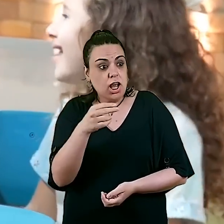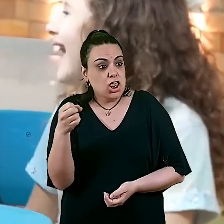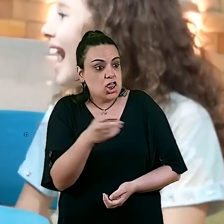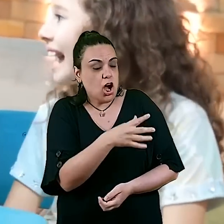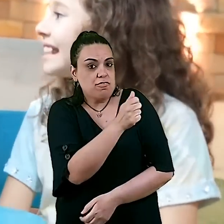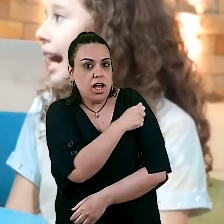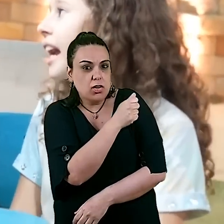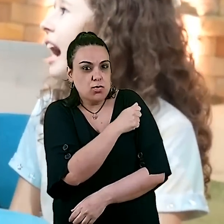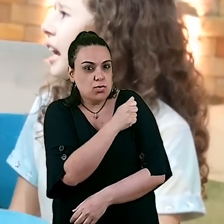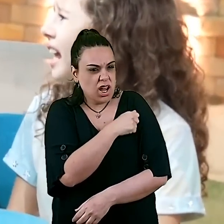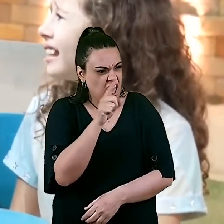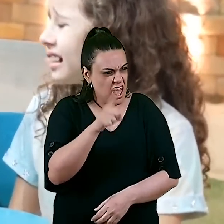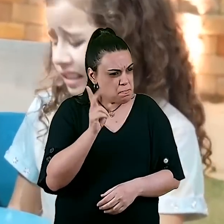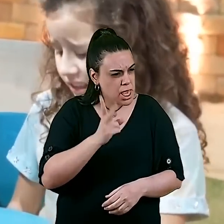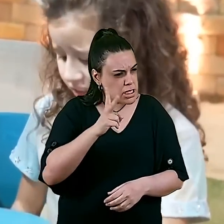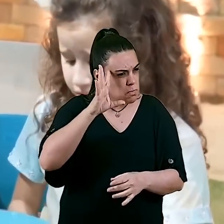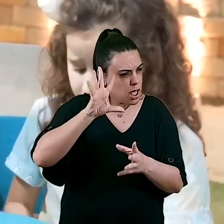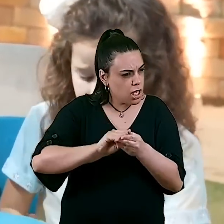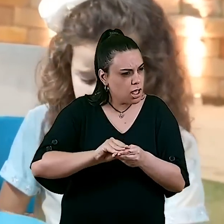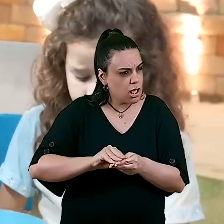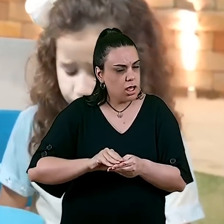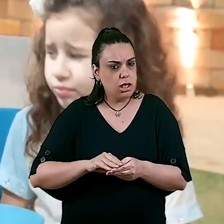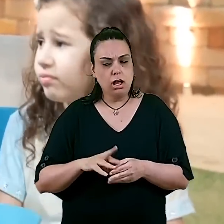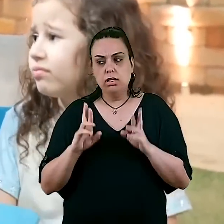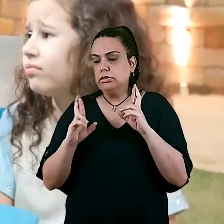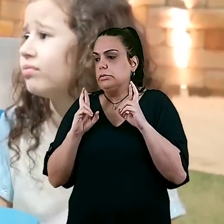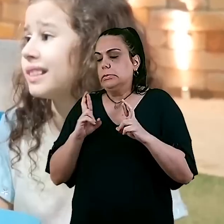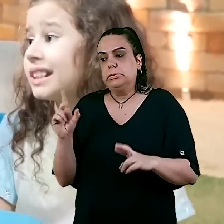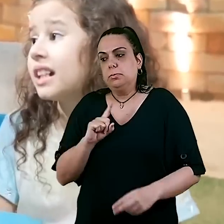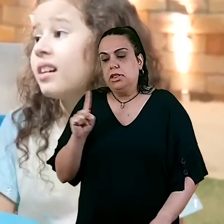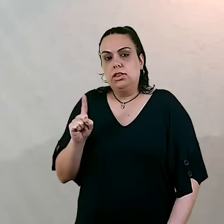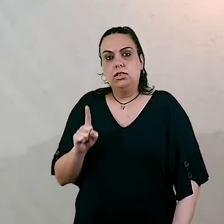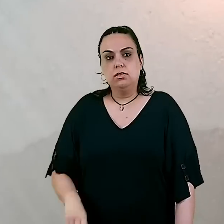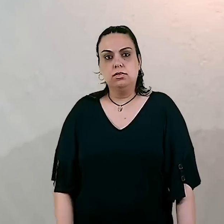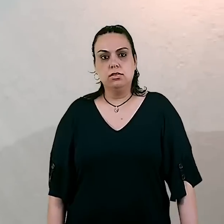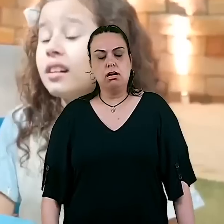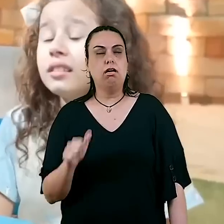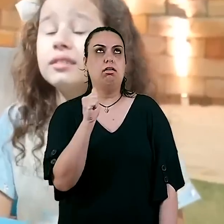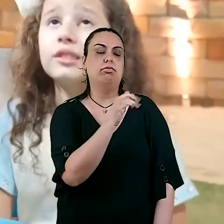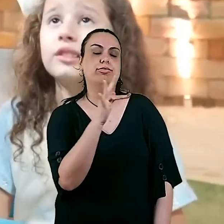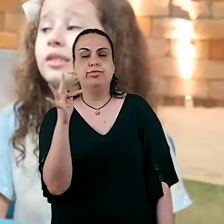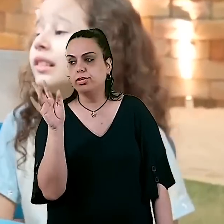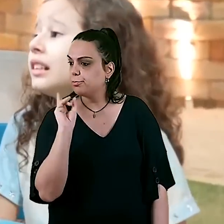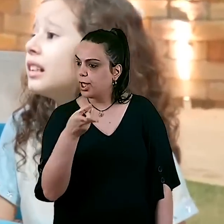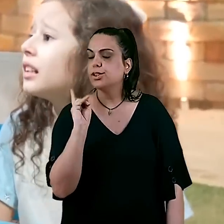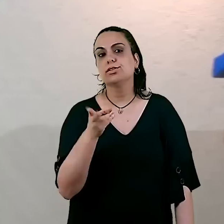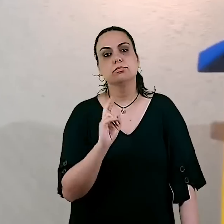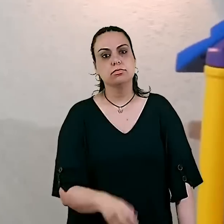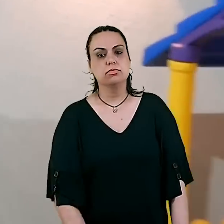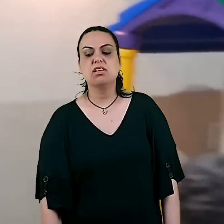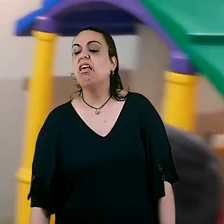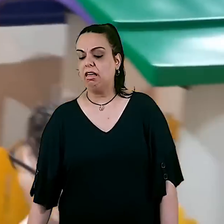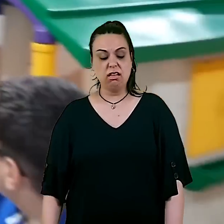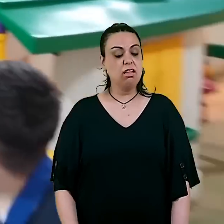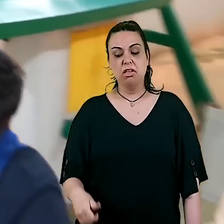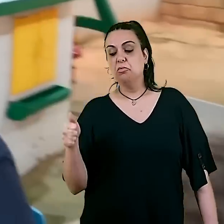vai chegar. Será que é aquela? Tomara que não, né? Aff, é ela. E aí,